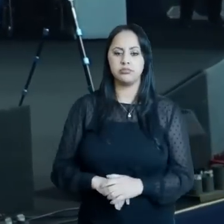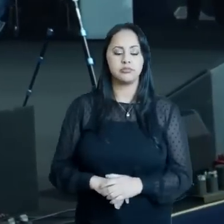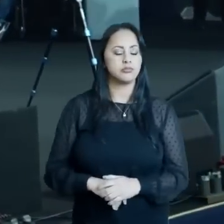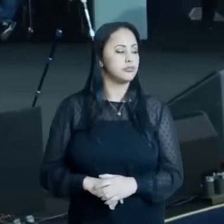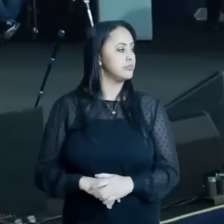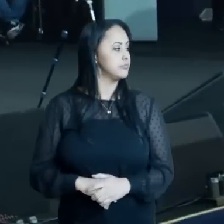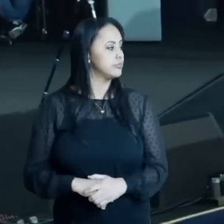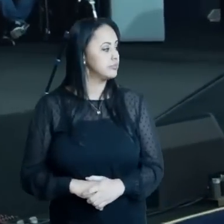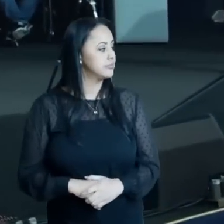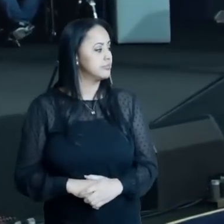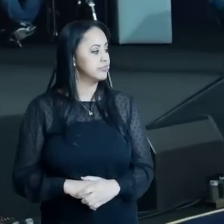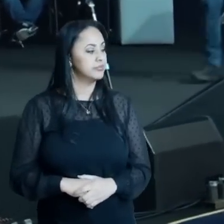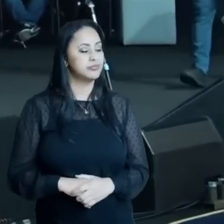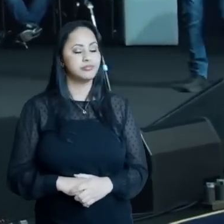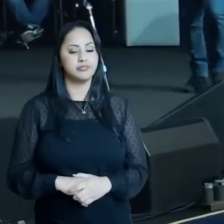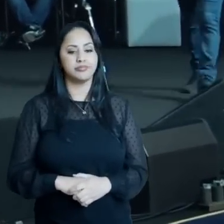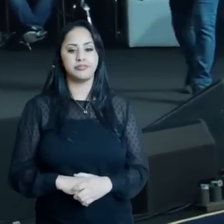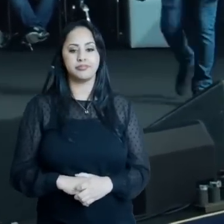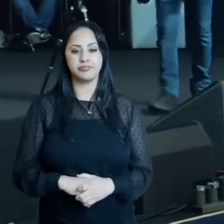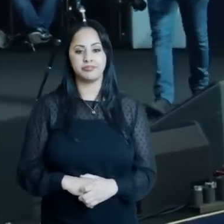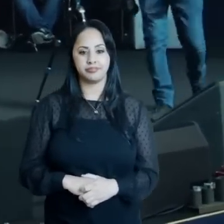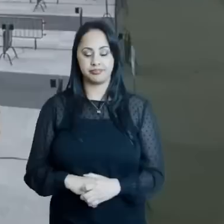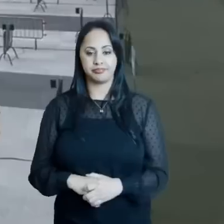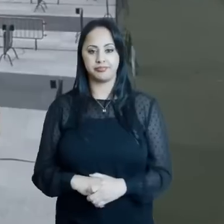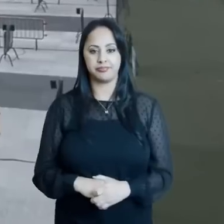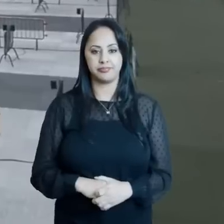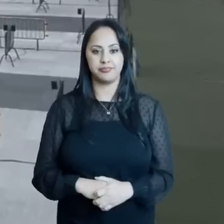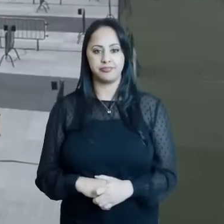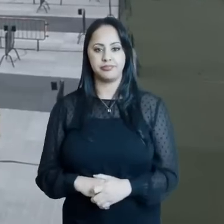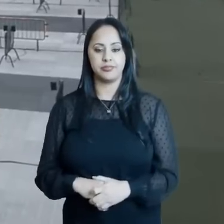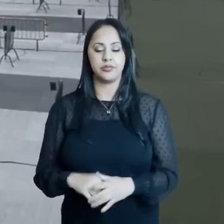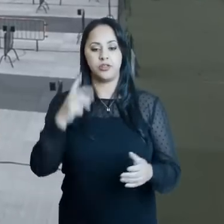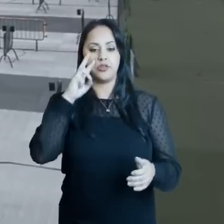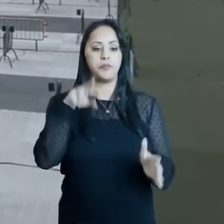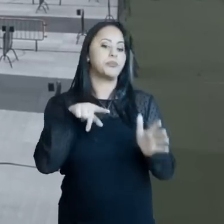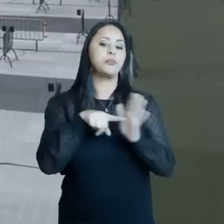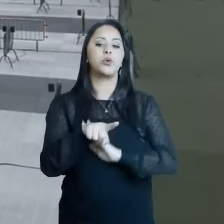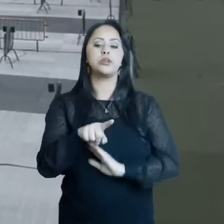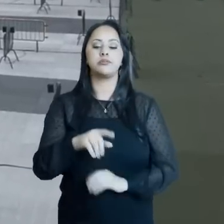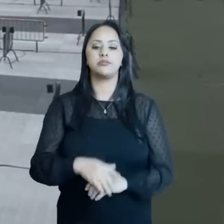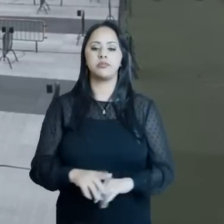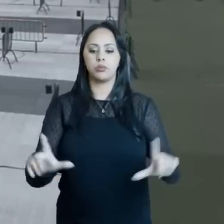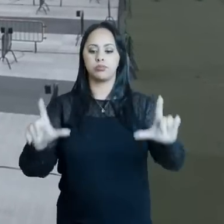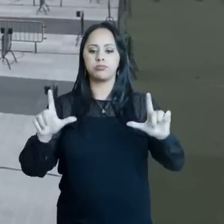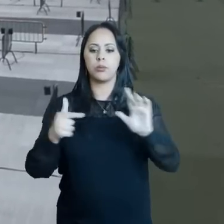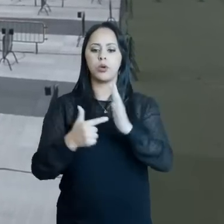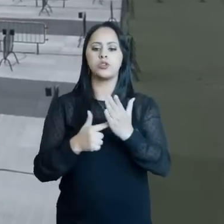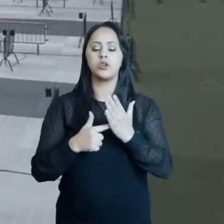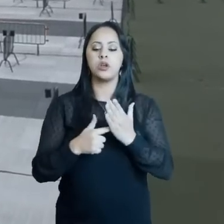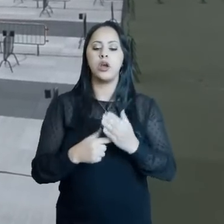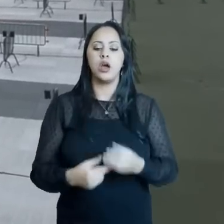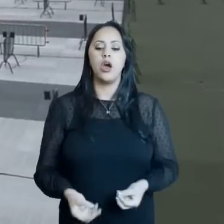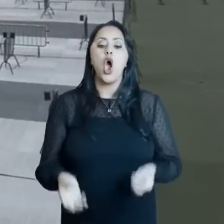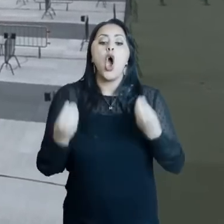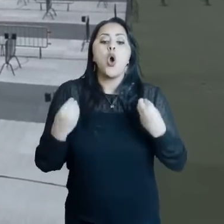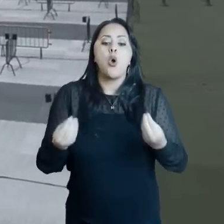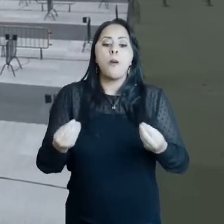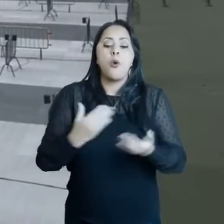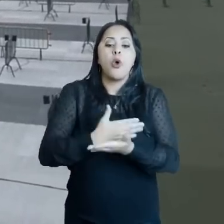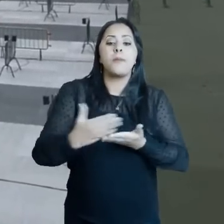Quem tiver com... Tira o que tá fixado lá. Deixa eu ver as perguntas aqui. Deixa eu ver da tela aqui. Vai mostrando aí.